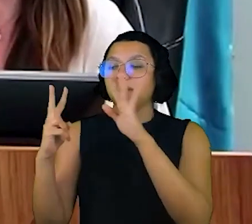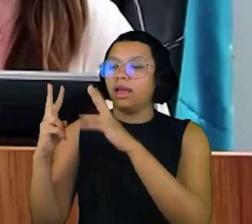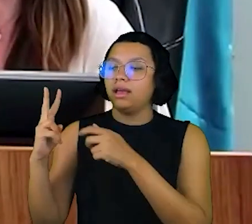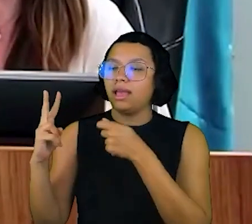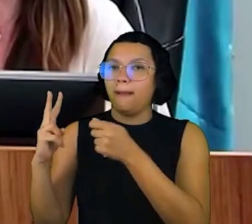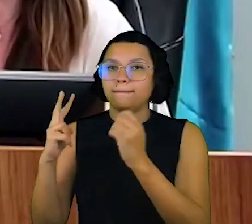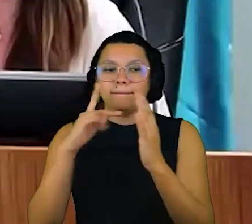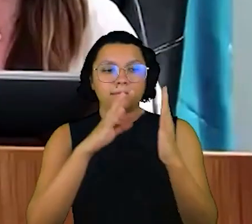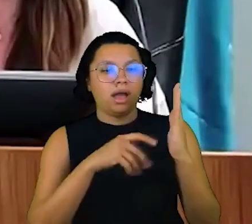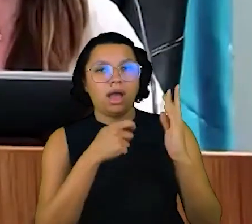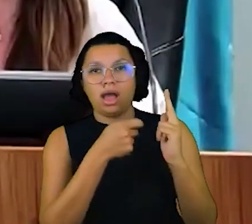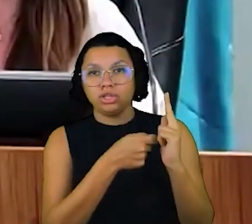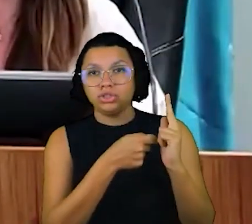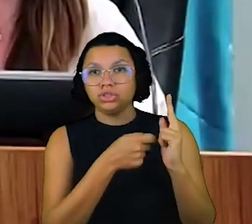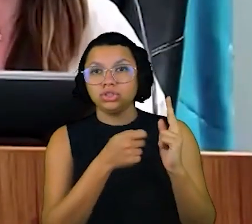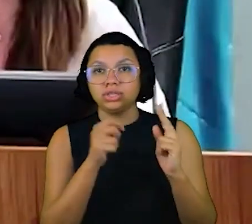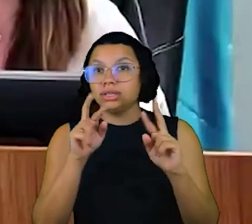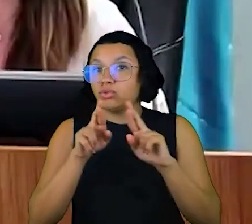são